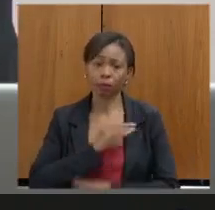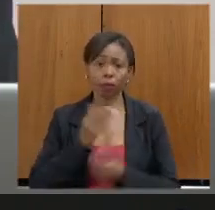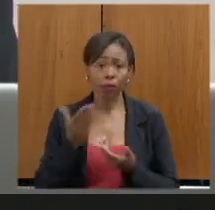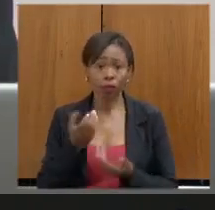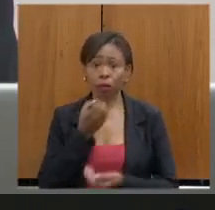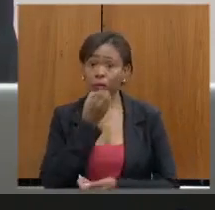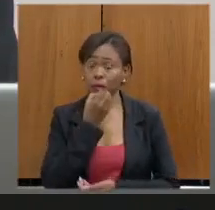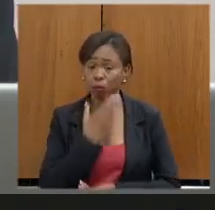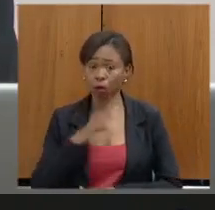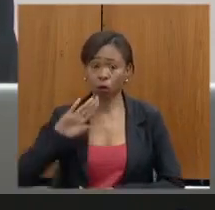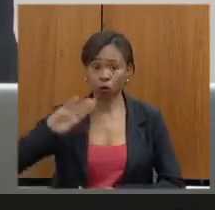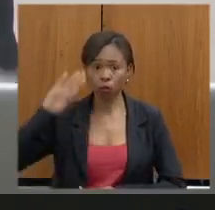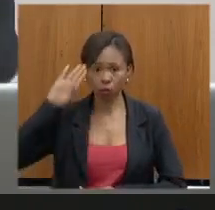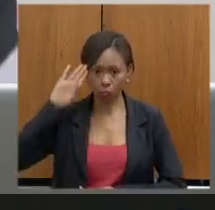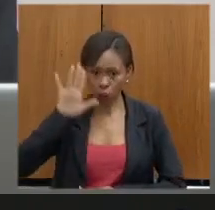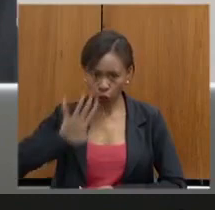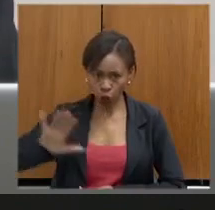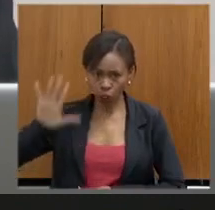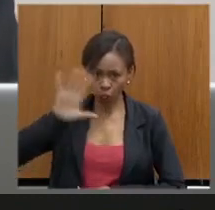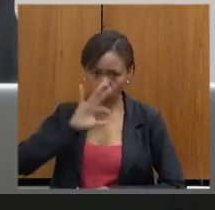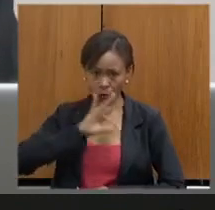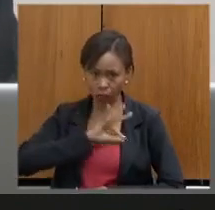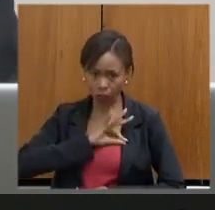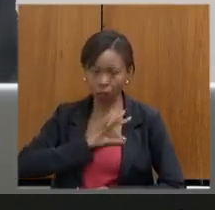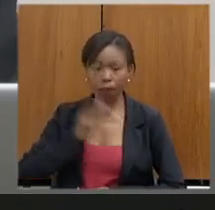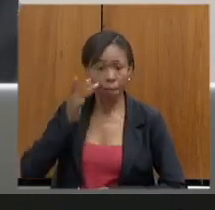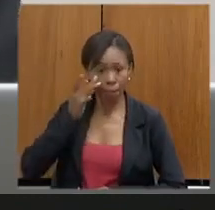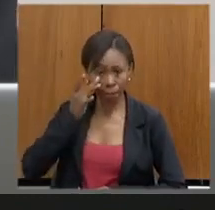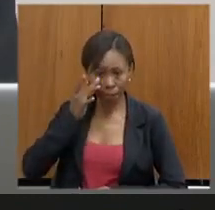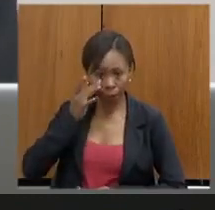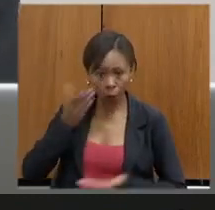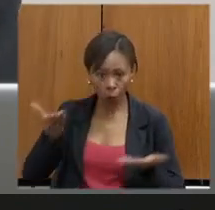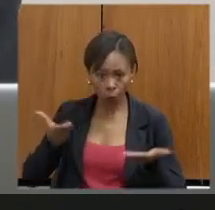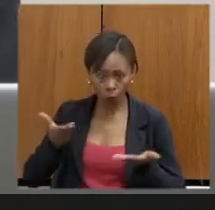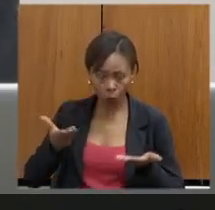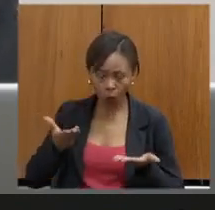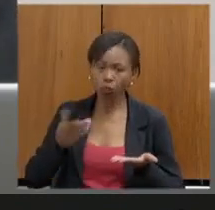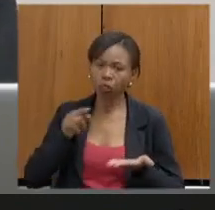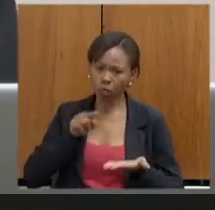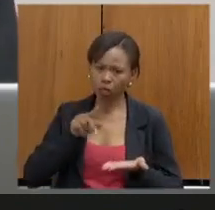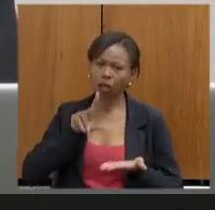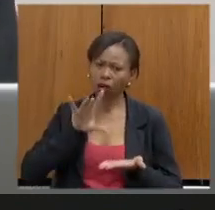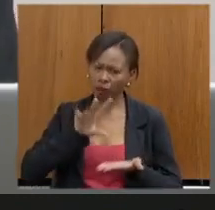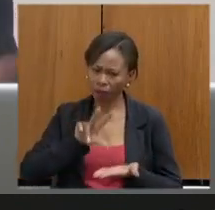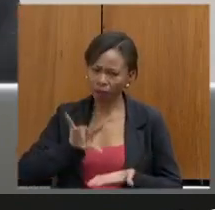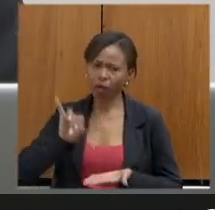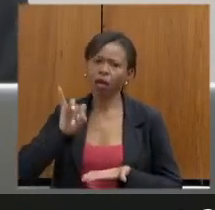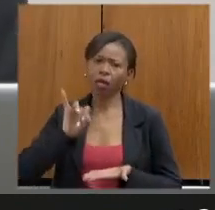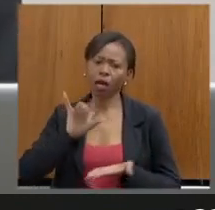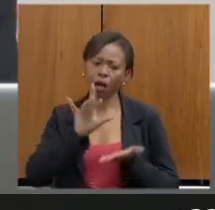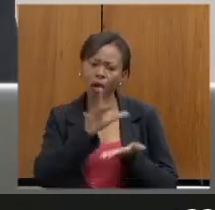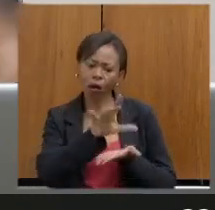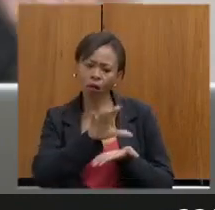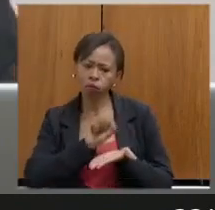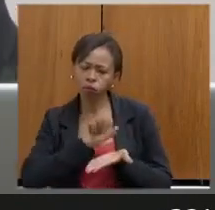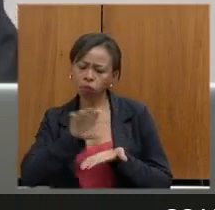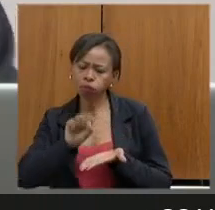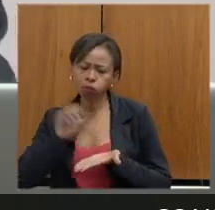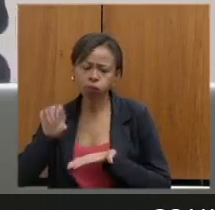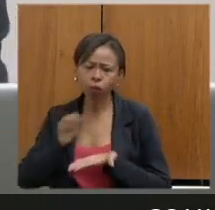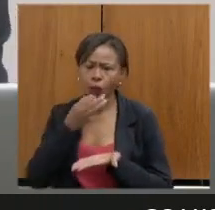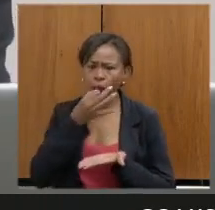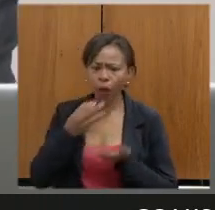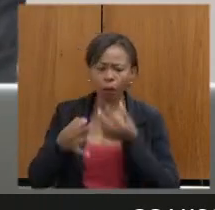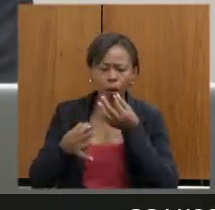comandante-geral da Polícia Militar está presente aqui e certamente receberá a solicitações que o deputado João Leite já